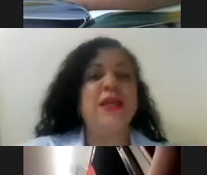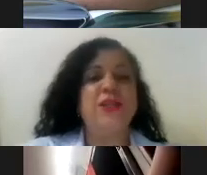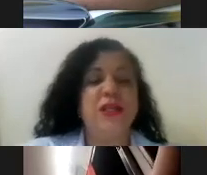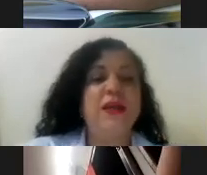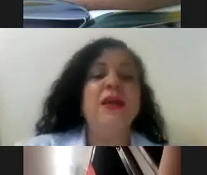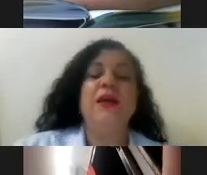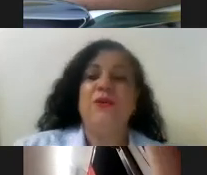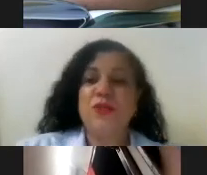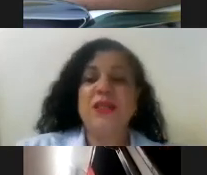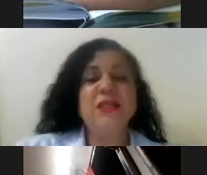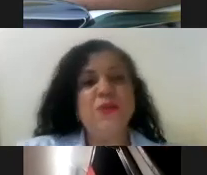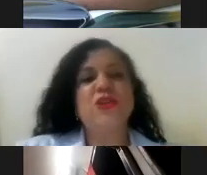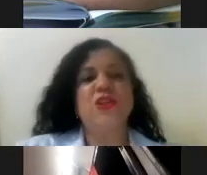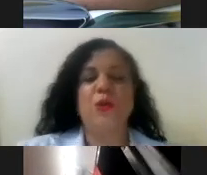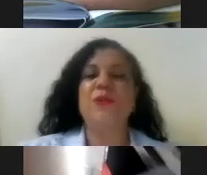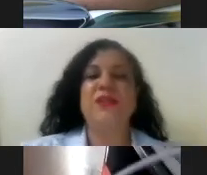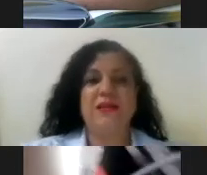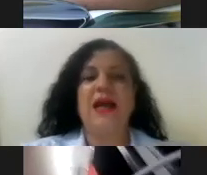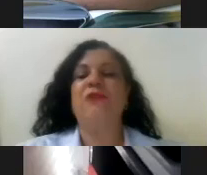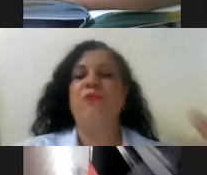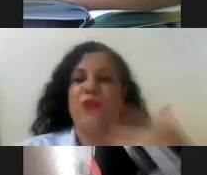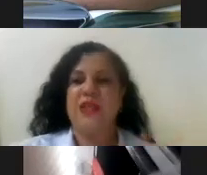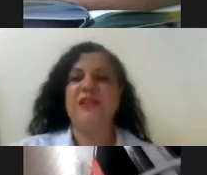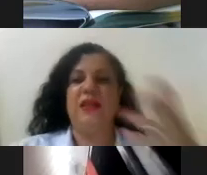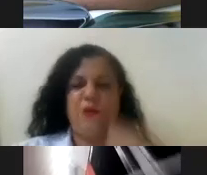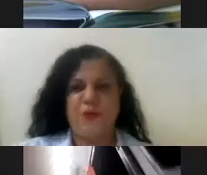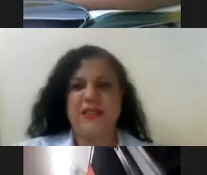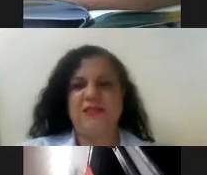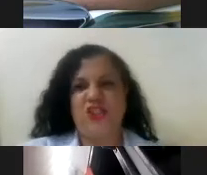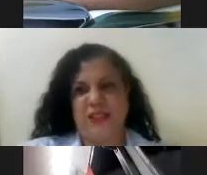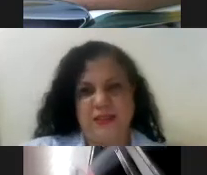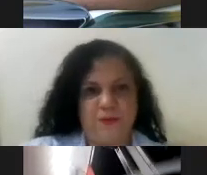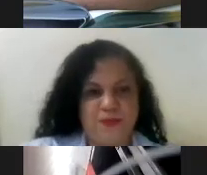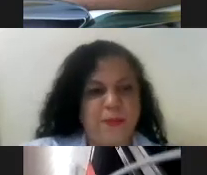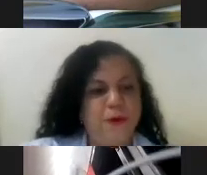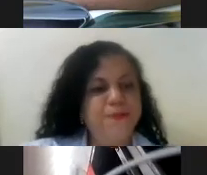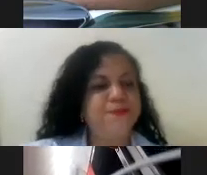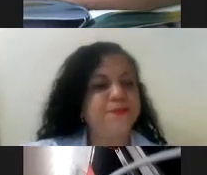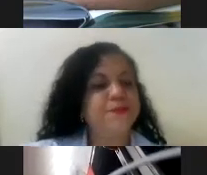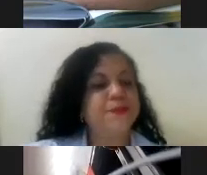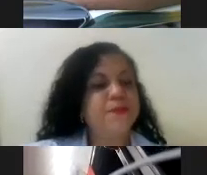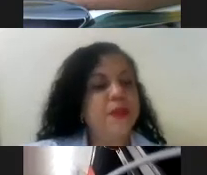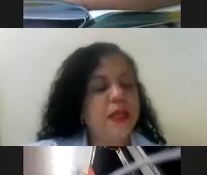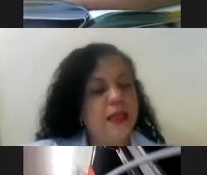Deixa o cliente ali uns 15 minutinhos, pelo menos, sentado, iniciando o processo da digestão, tá bom?